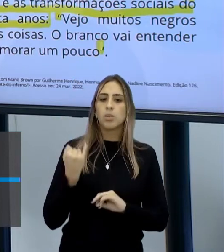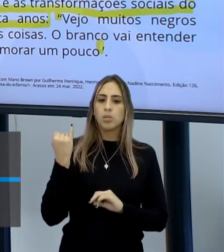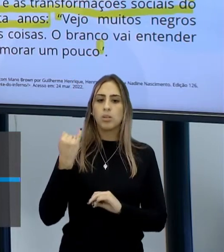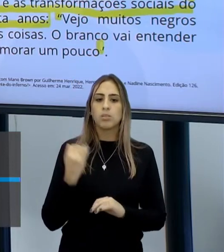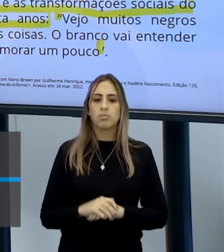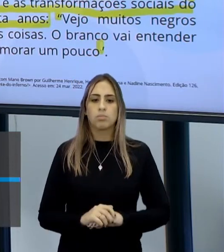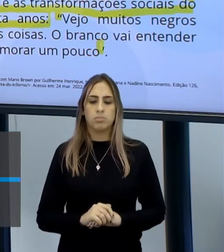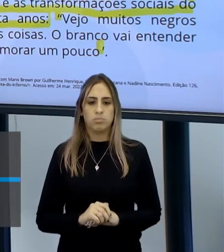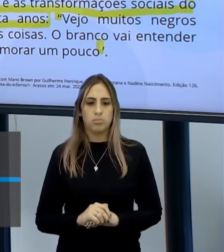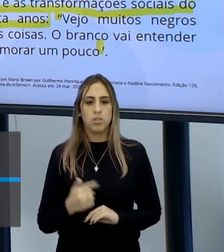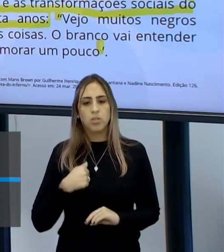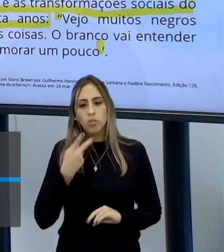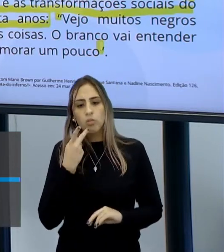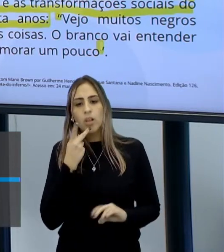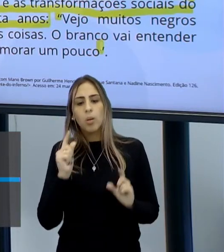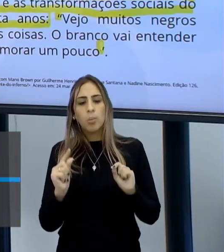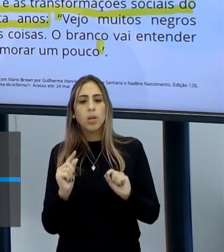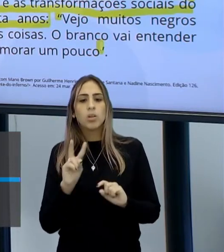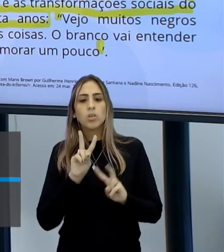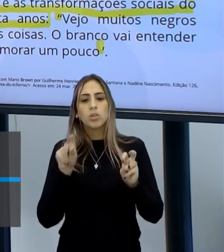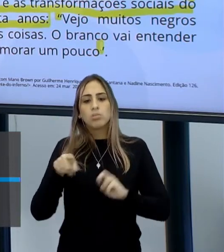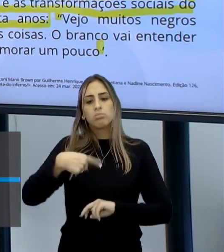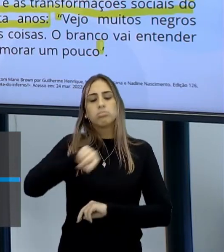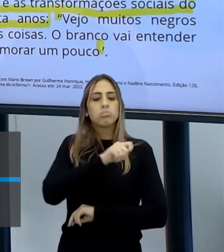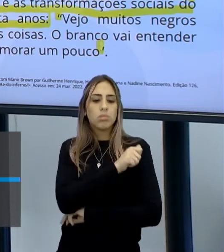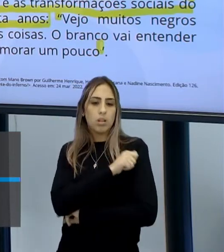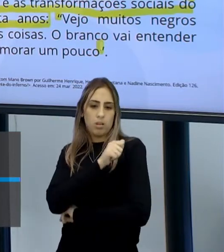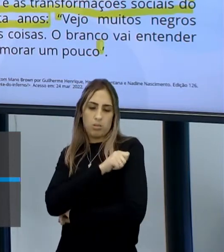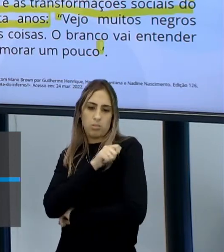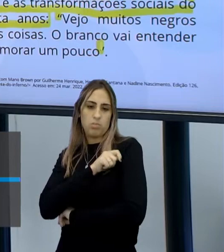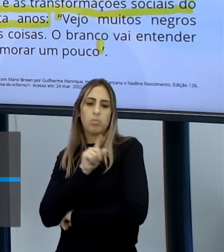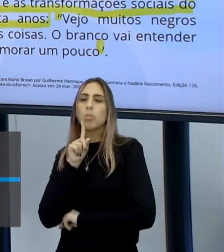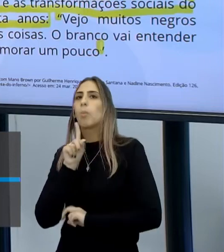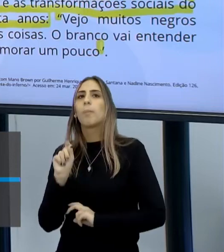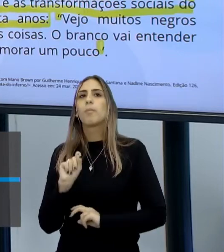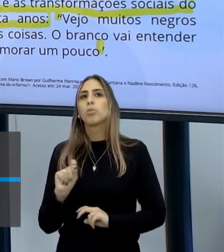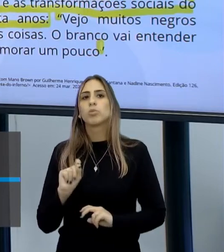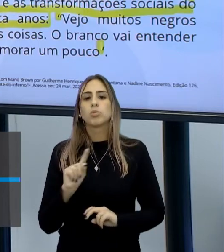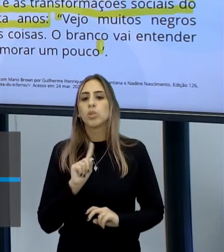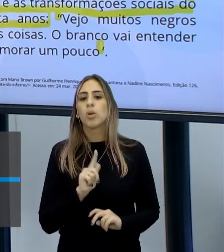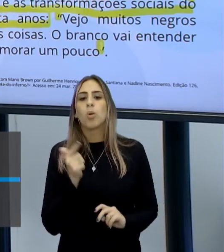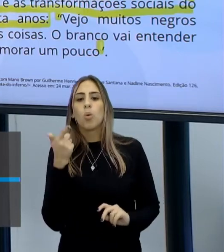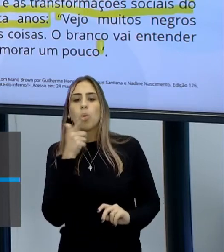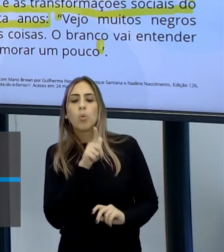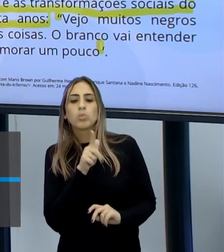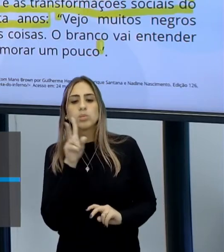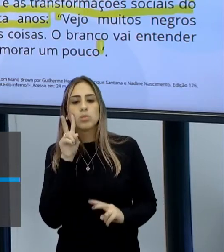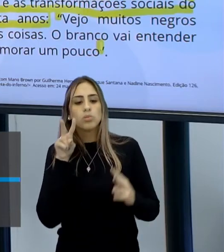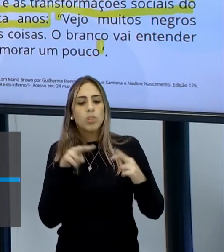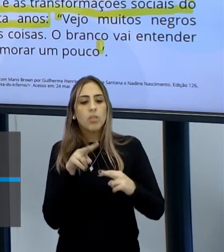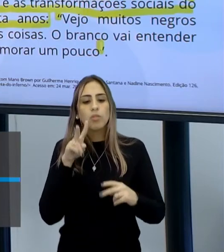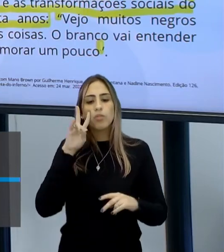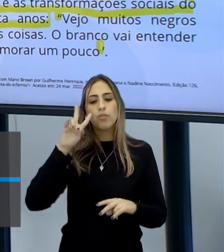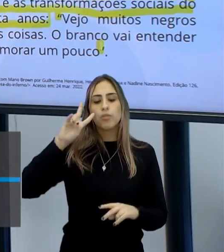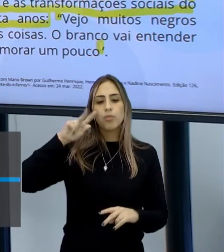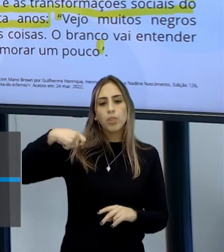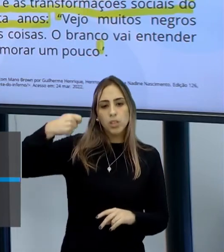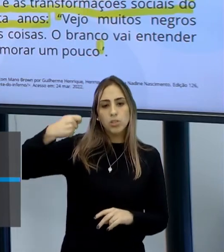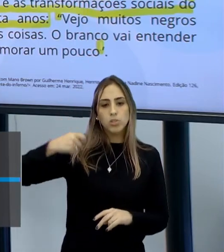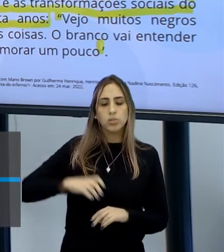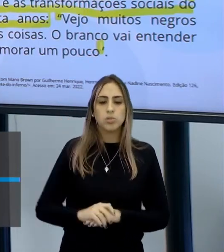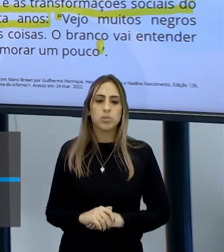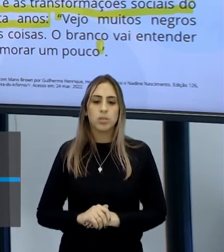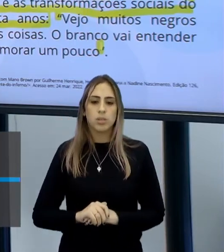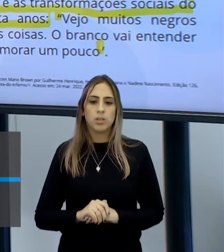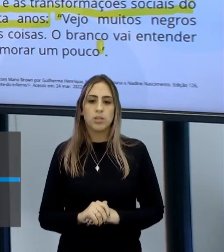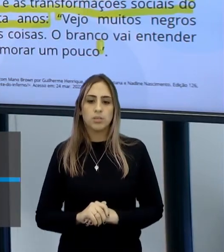eu vou até comentar um pouquinho aí para os alunos que, por algum motivo, talvez não consigam ver o vídeo. Então, o Brau, ele